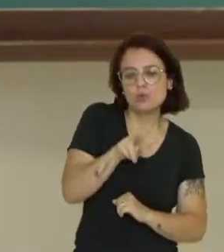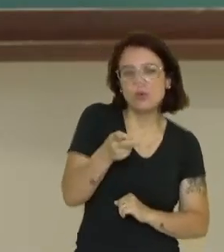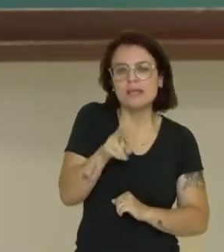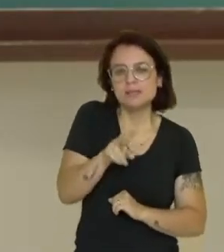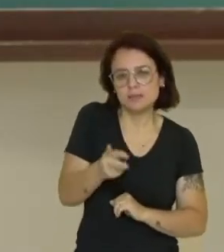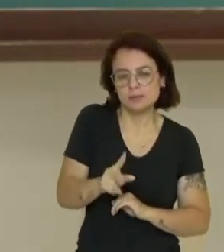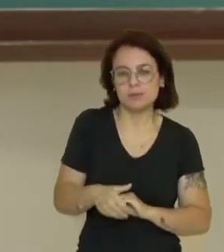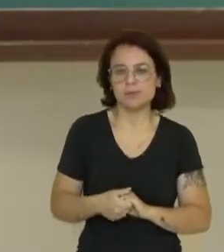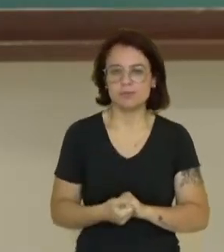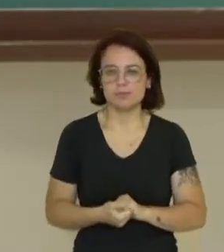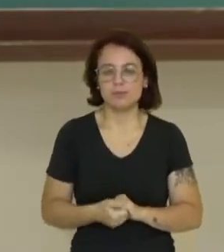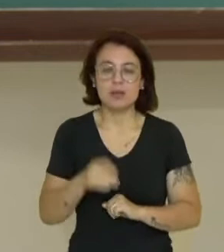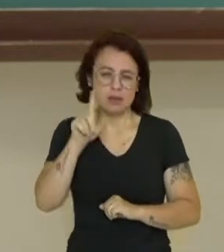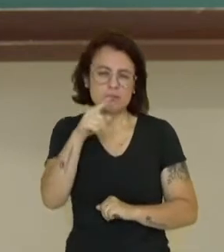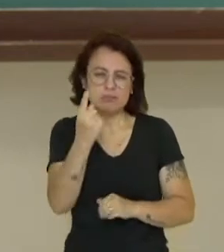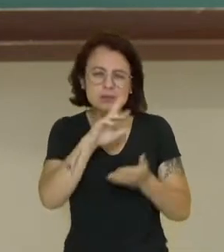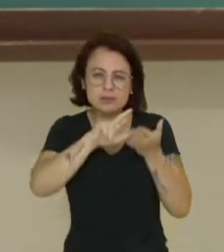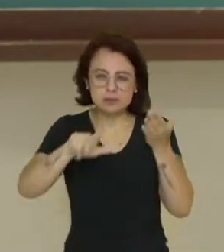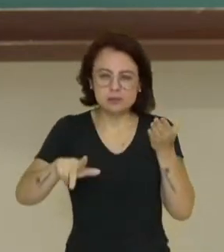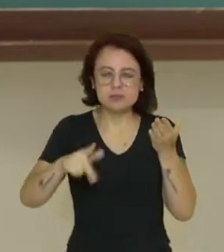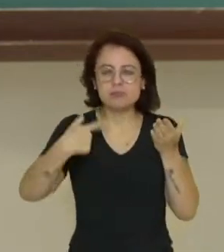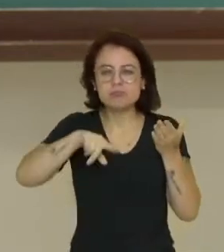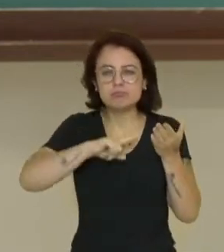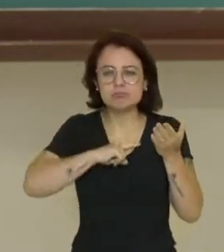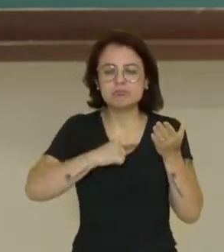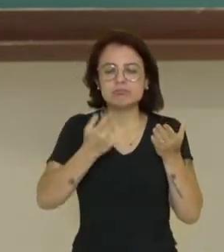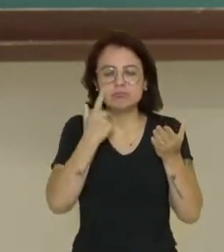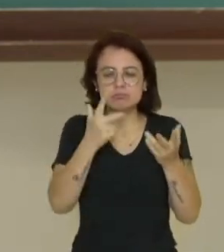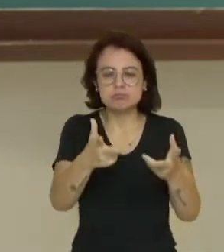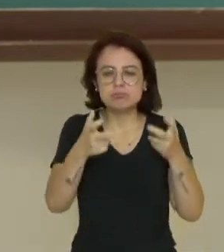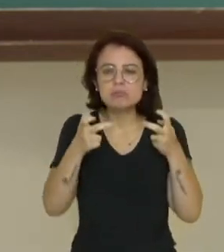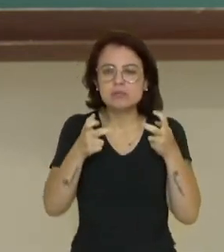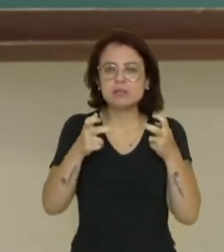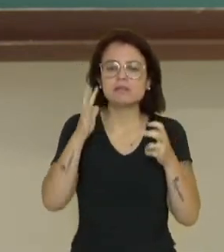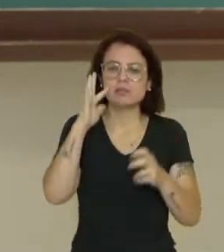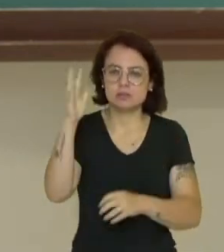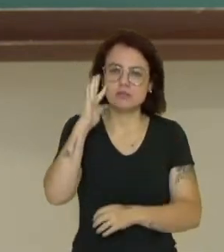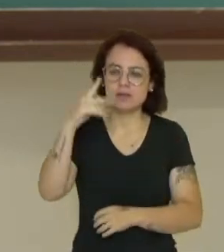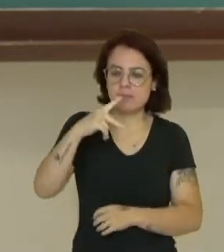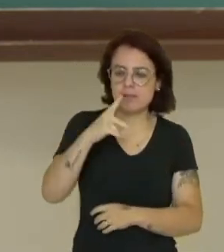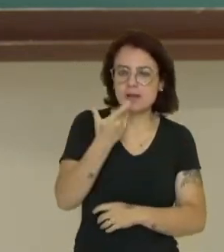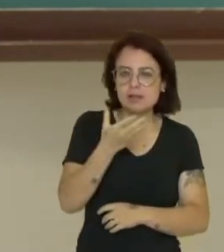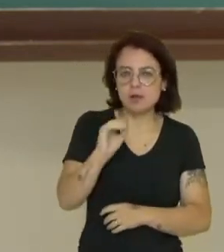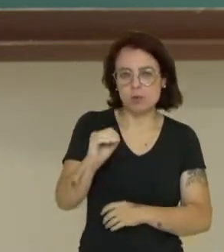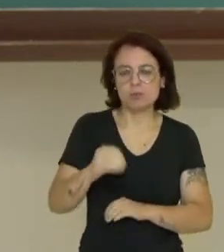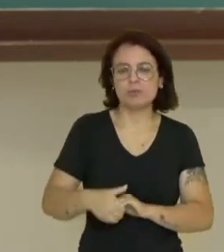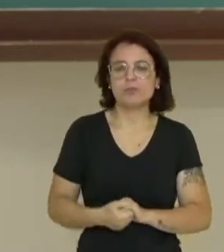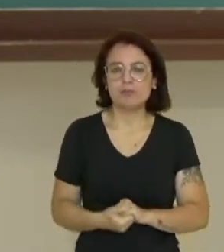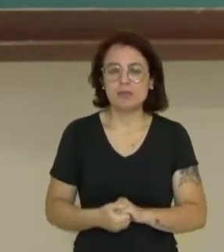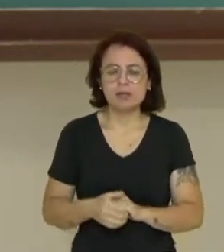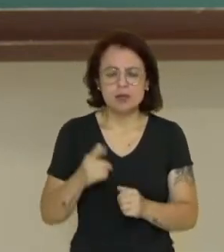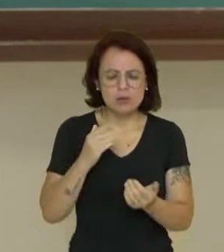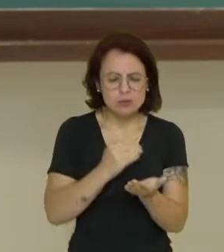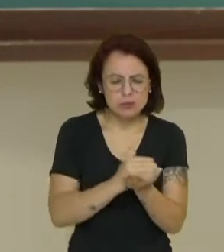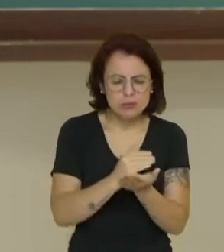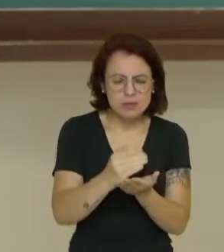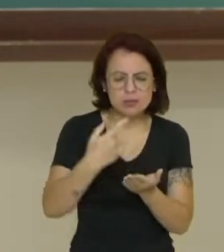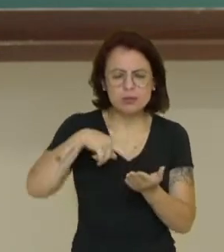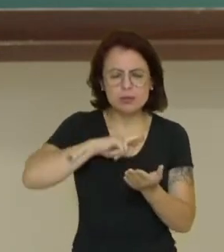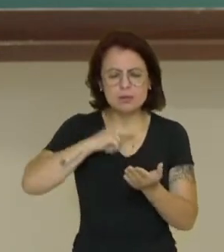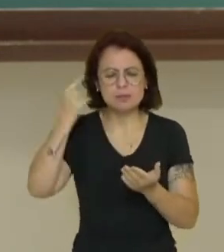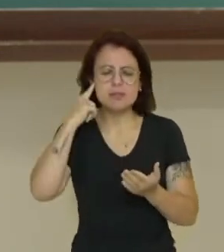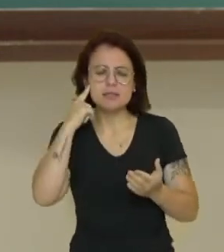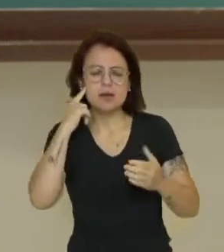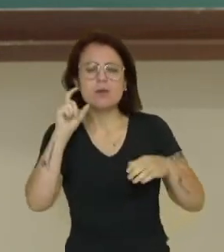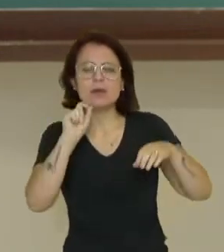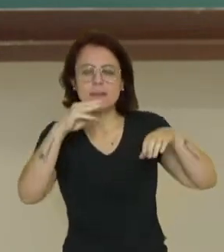é uma característica marcante da filosofia do Platão, que vem desde quando a gente está pensando o mito da caverna,